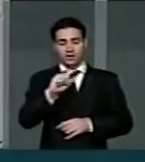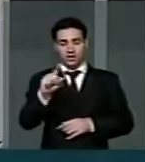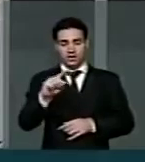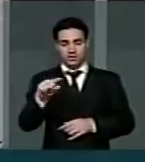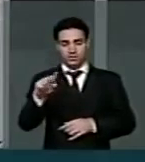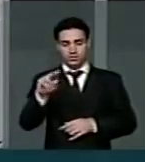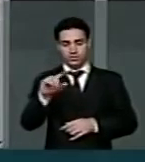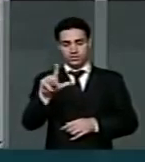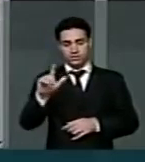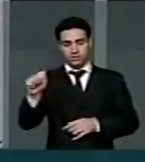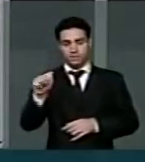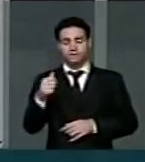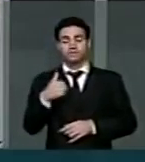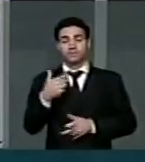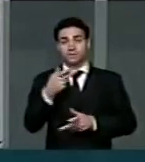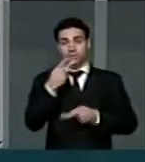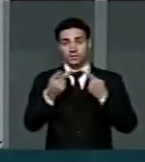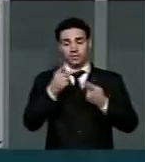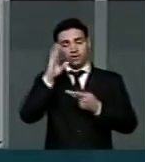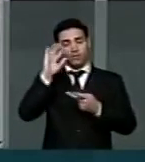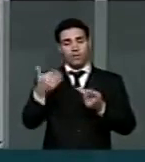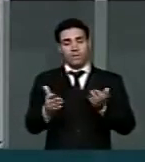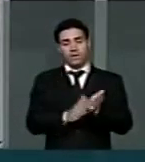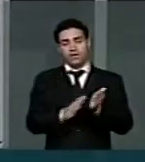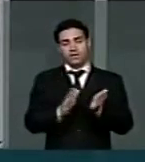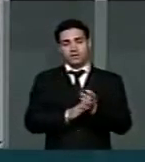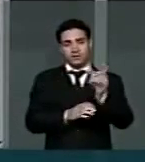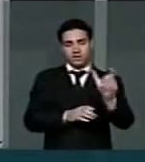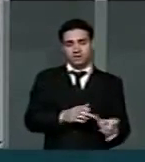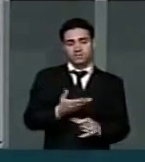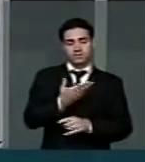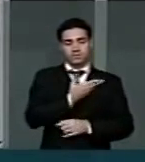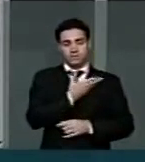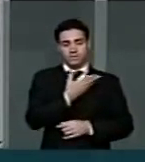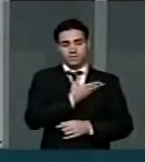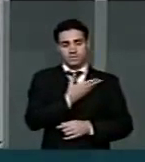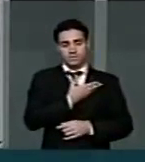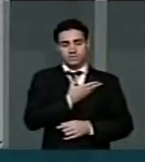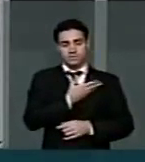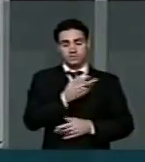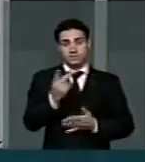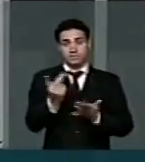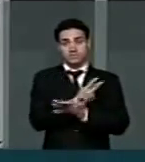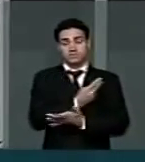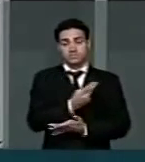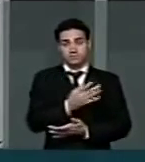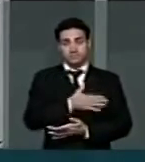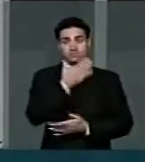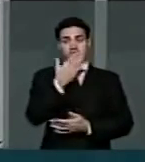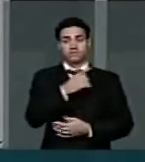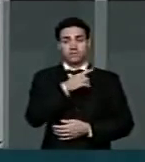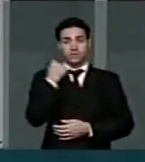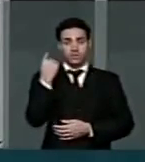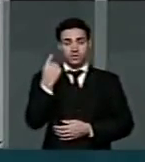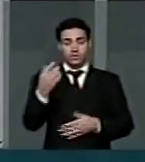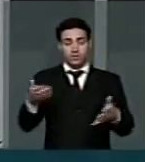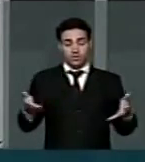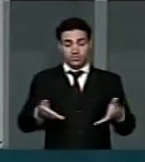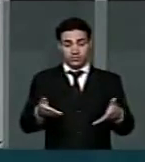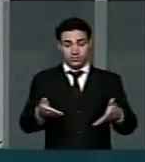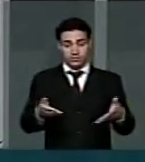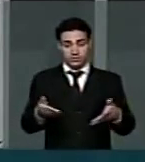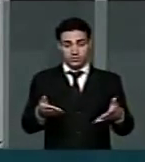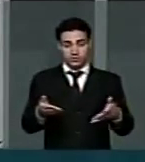fim, presidente, quero fazer uma homenagem aqui a um grande colega que subitamente faleceu hoje de uma